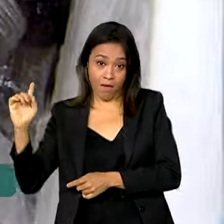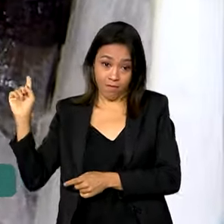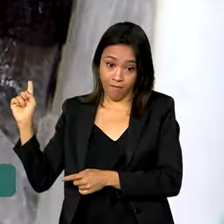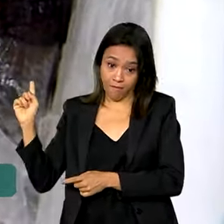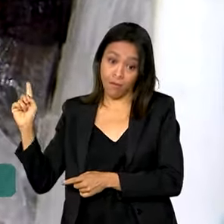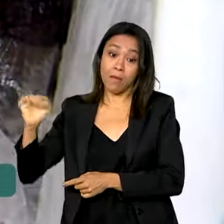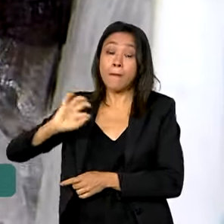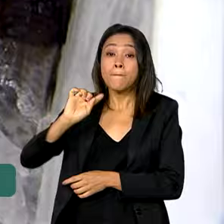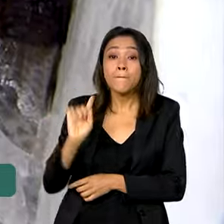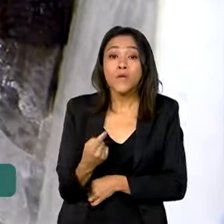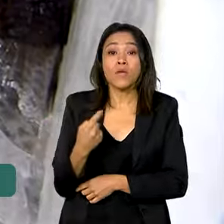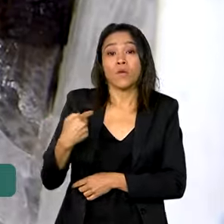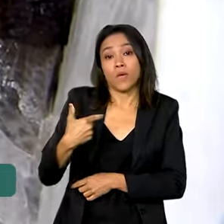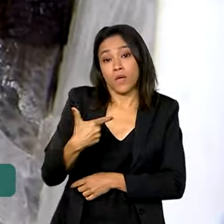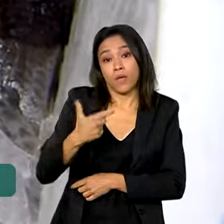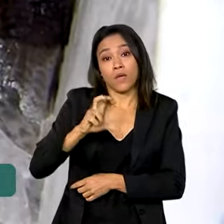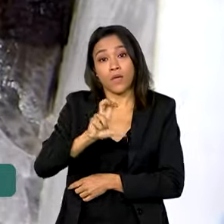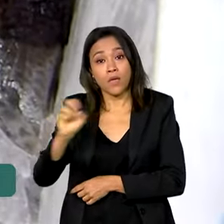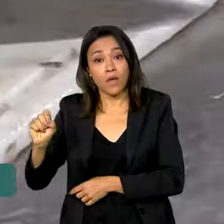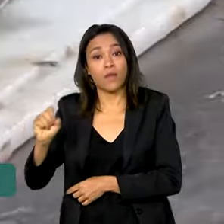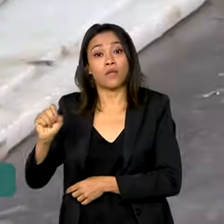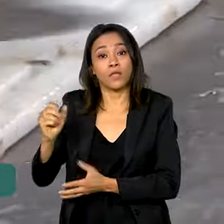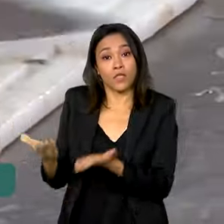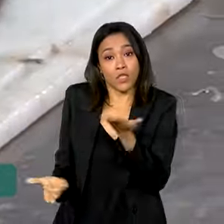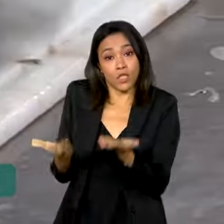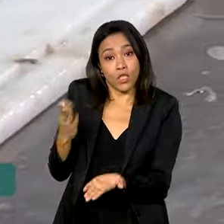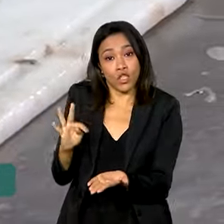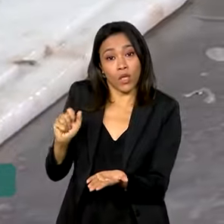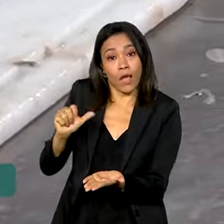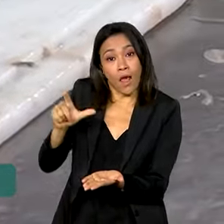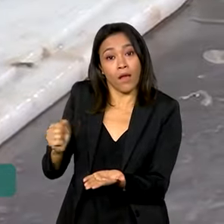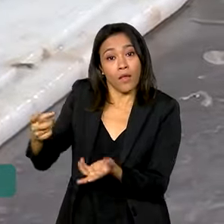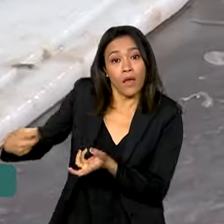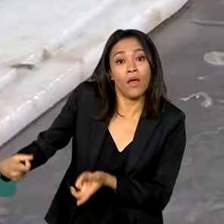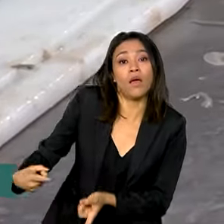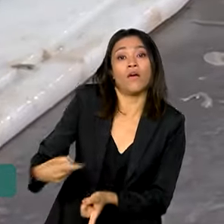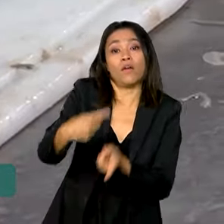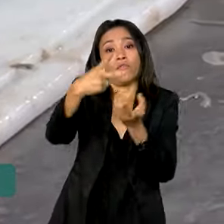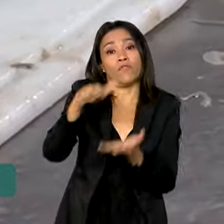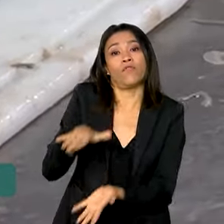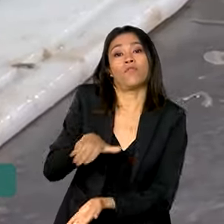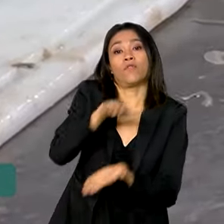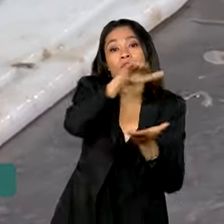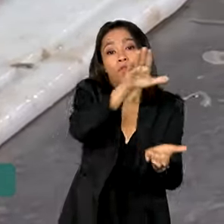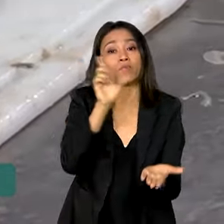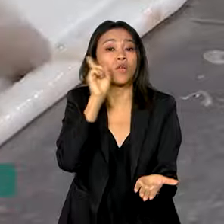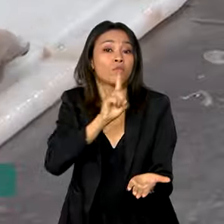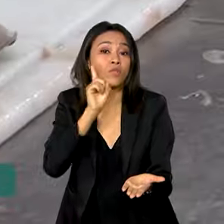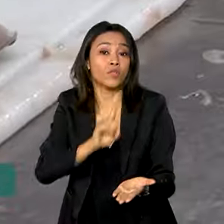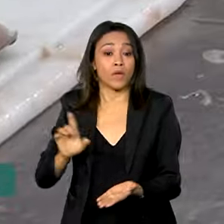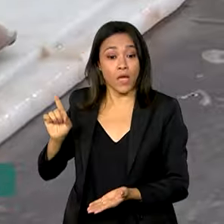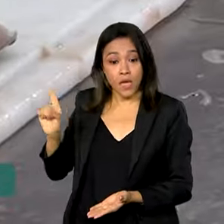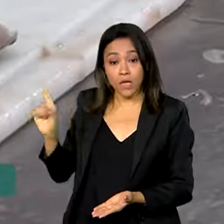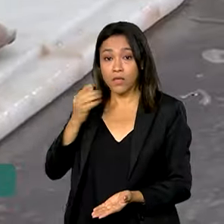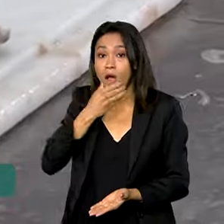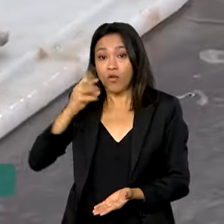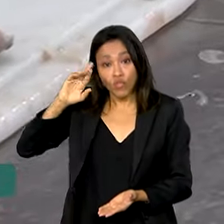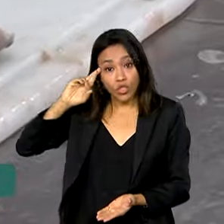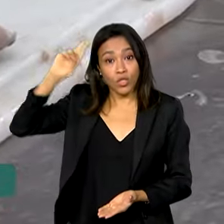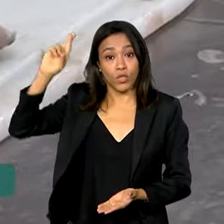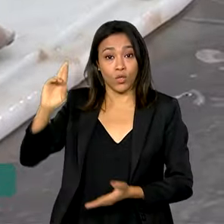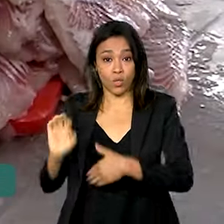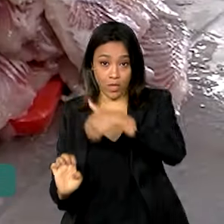1.500 toneladas são destinadas ao mercado norte-americano. Para o diretor da empresa, a dispensa